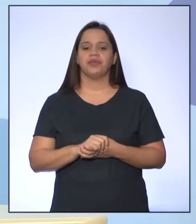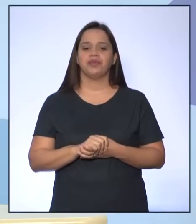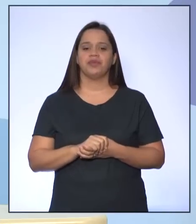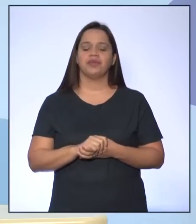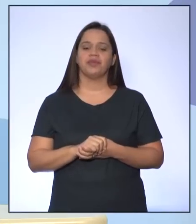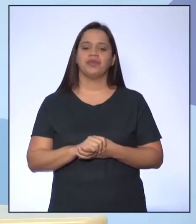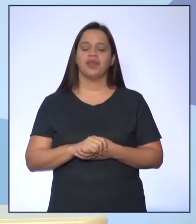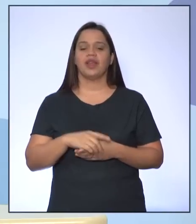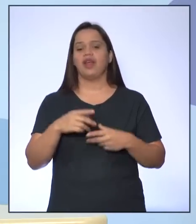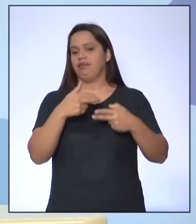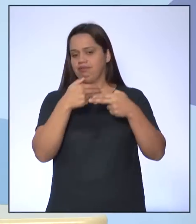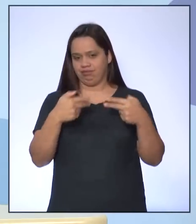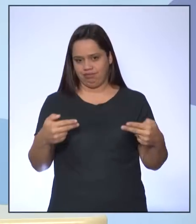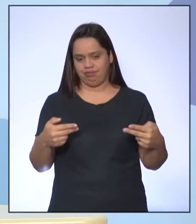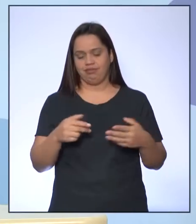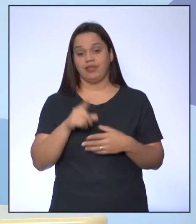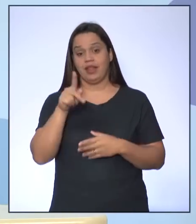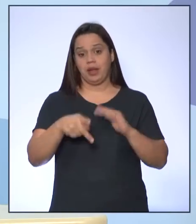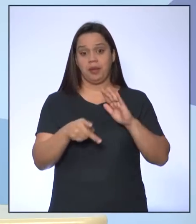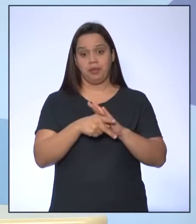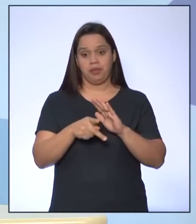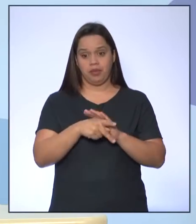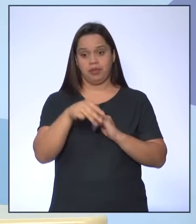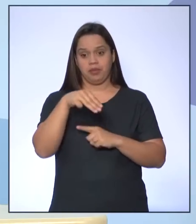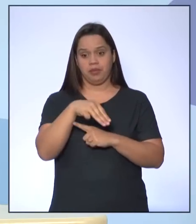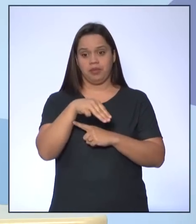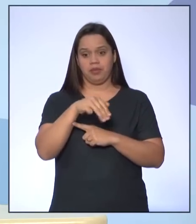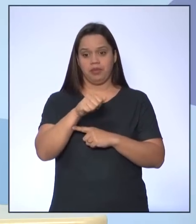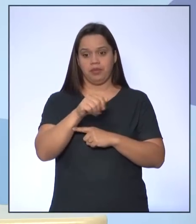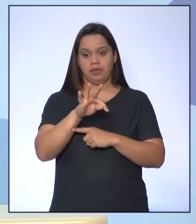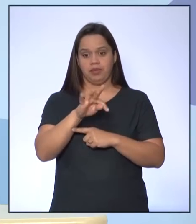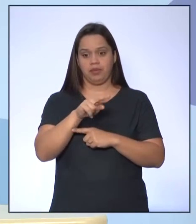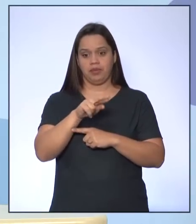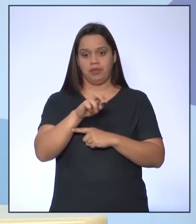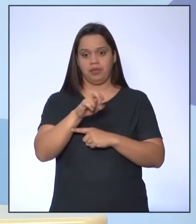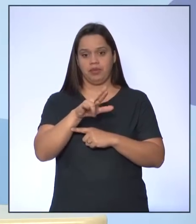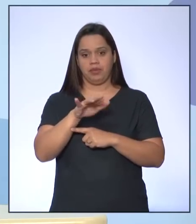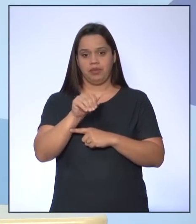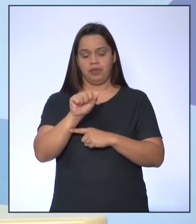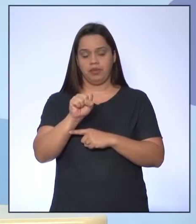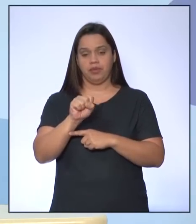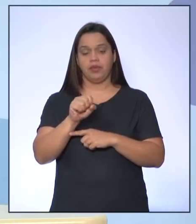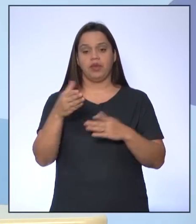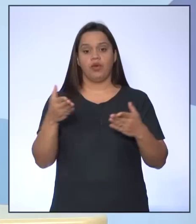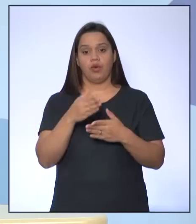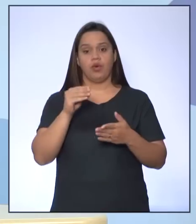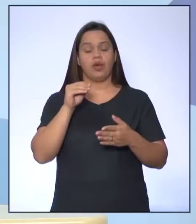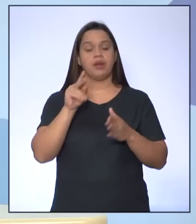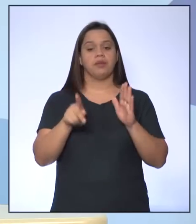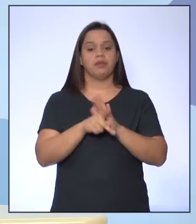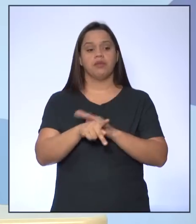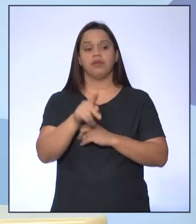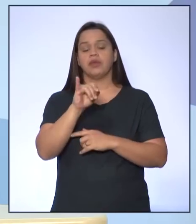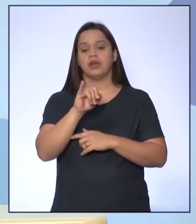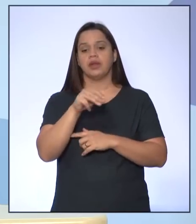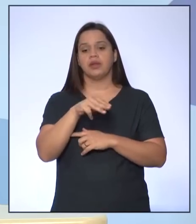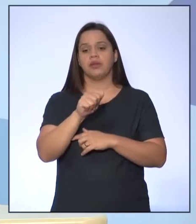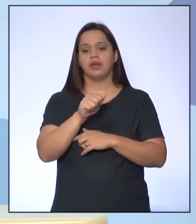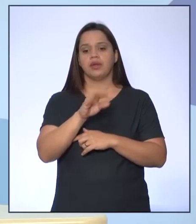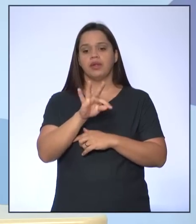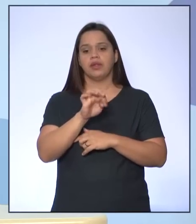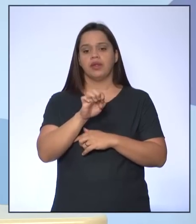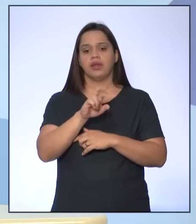palpáveis, objetos. Essas são as fontes materiais. As fontes imateriais são aquelas que